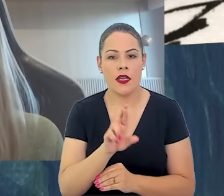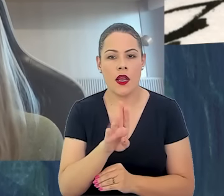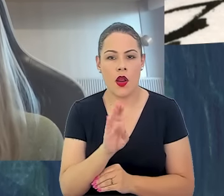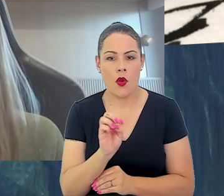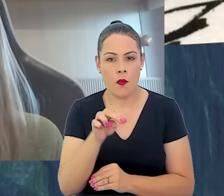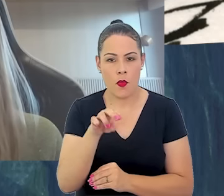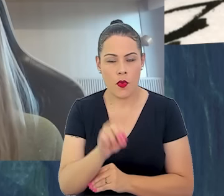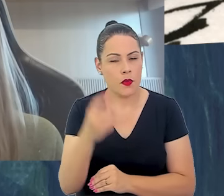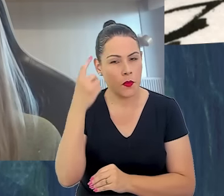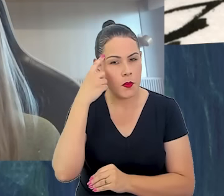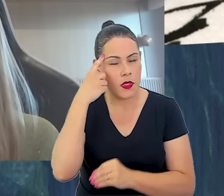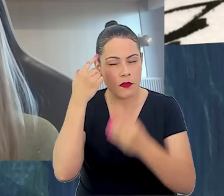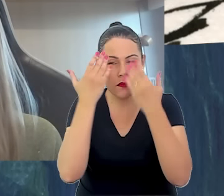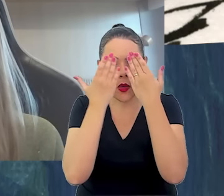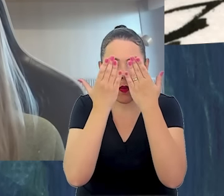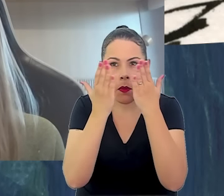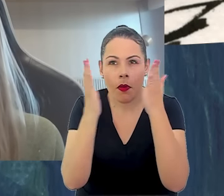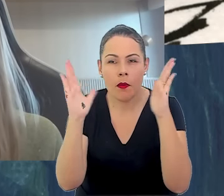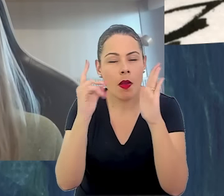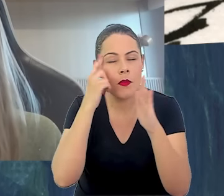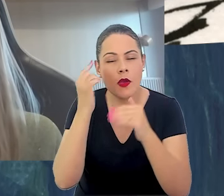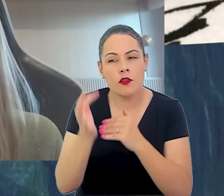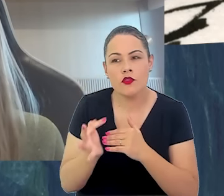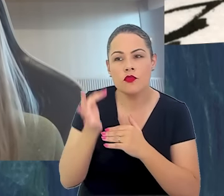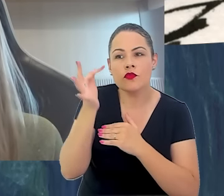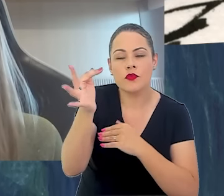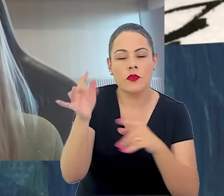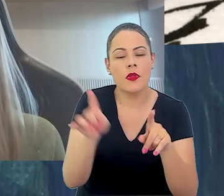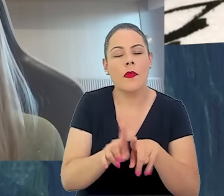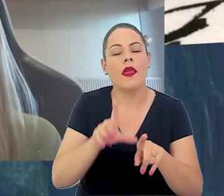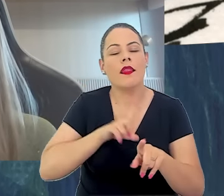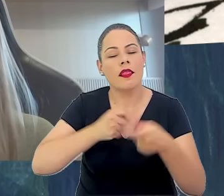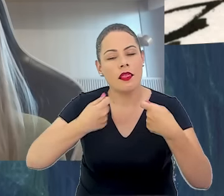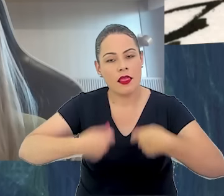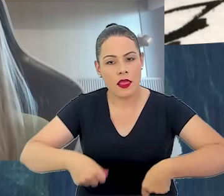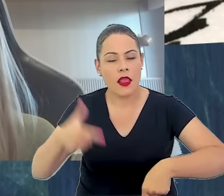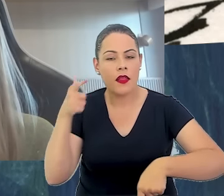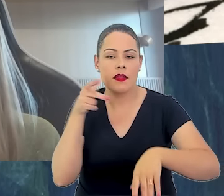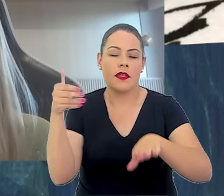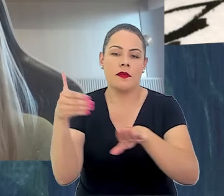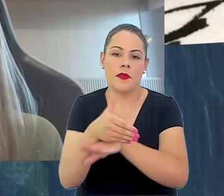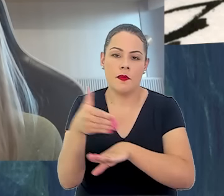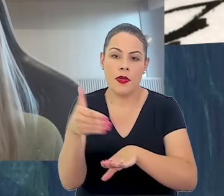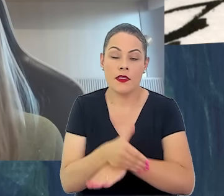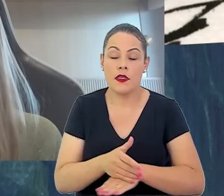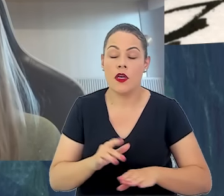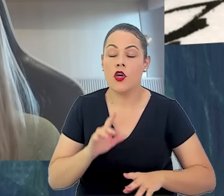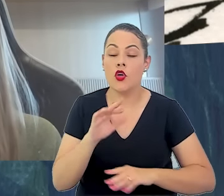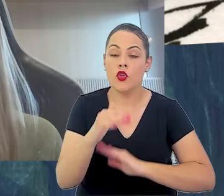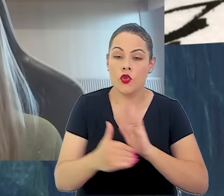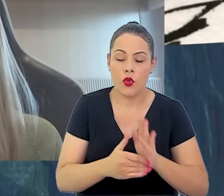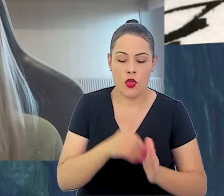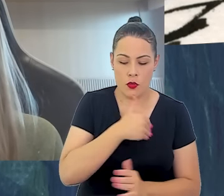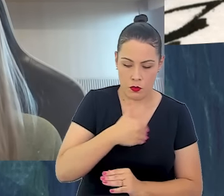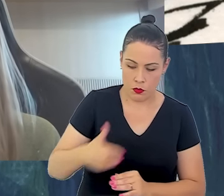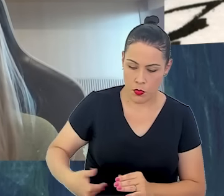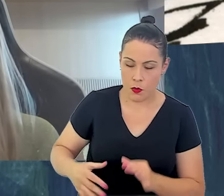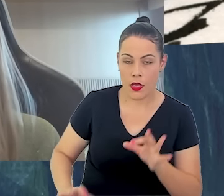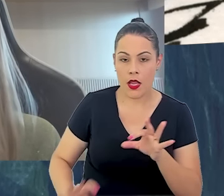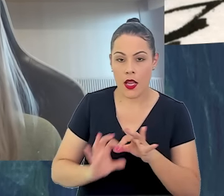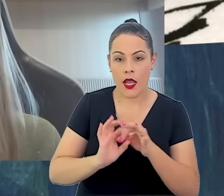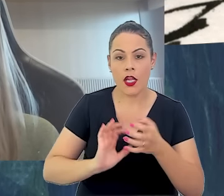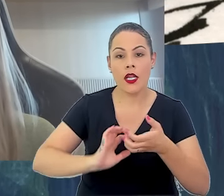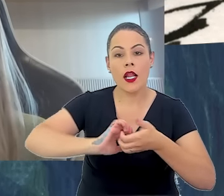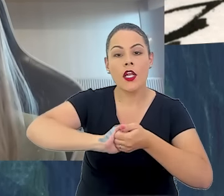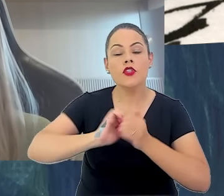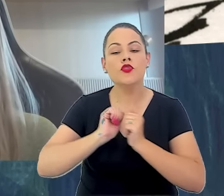que necessitam um horizonte de planejamento mais longo e que necessitam uma participação pública-privada, ou seja,